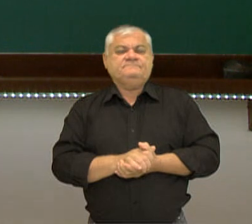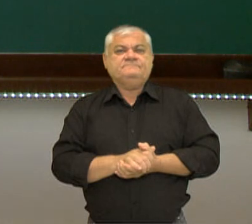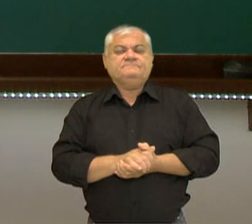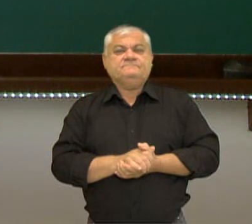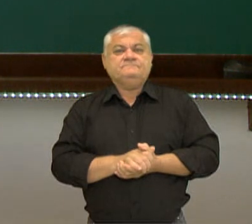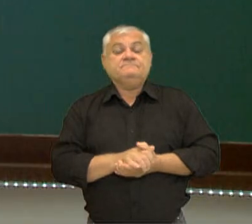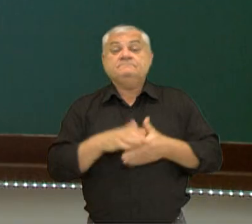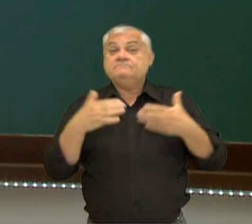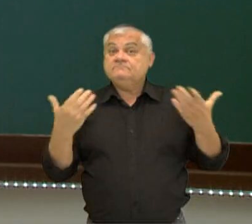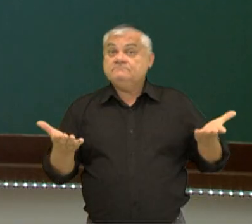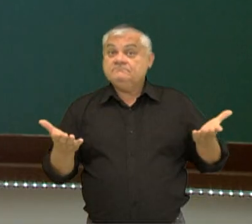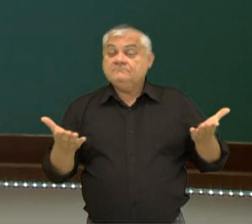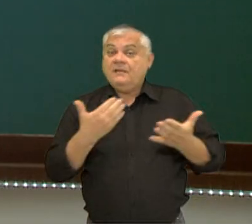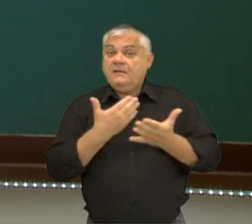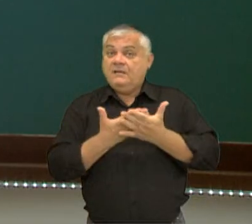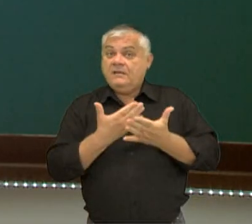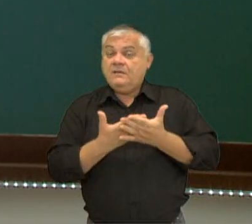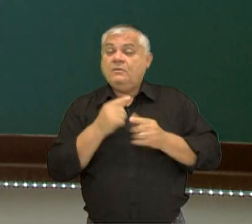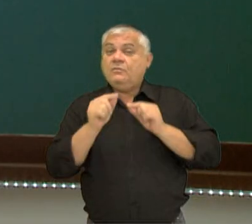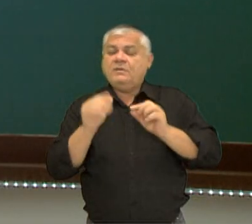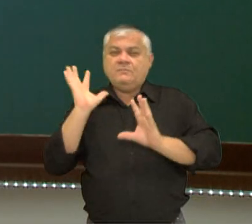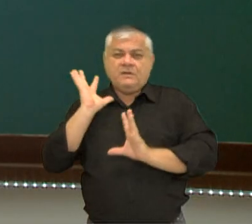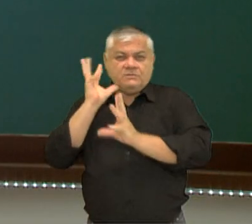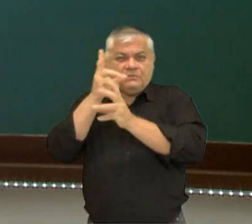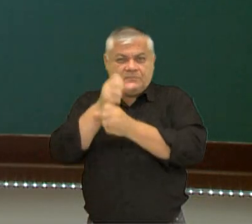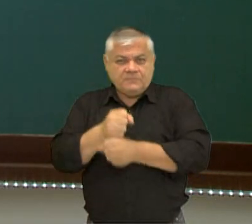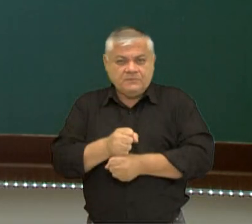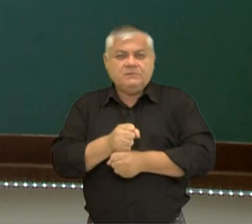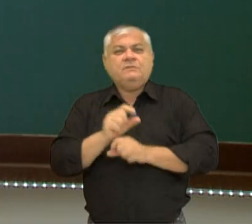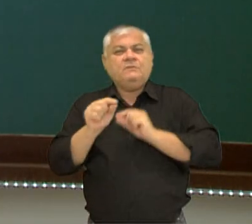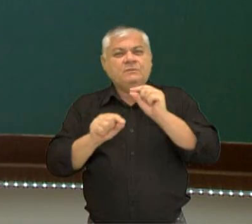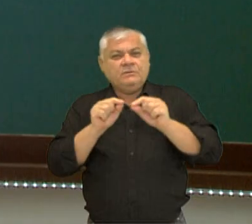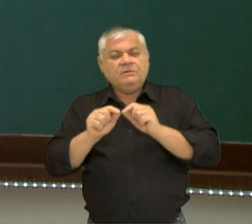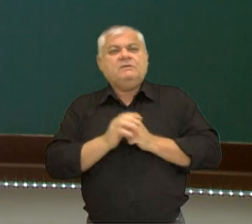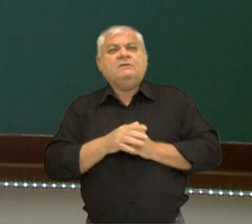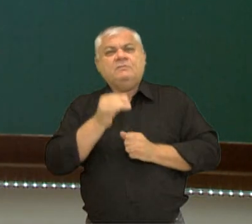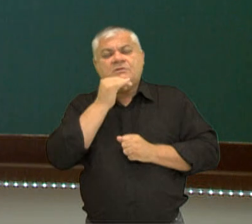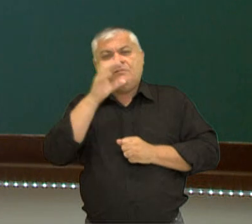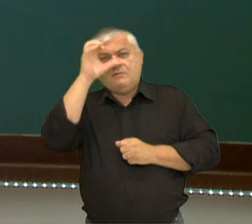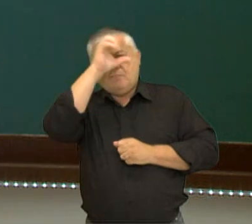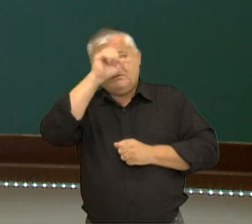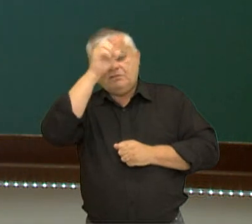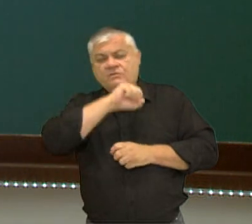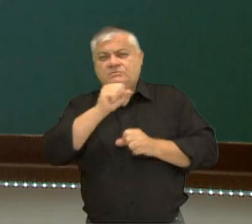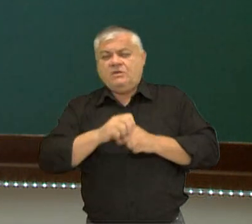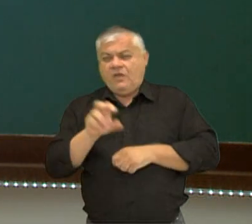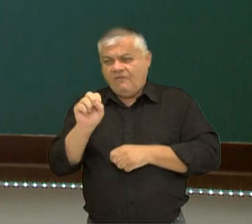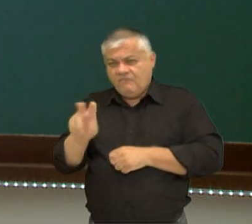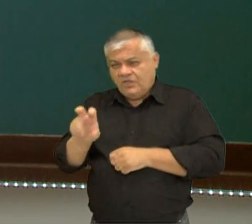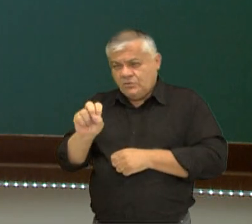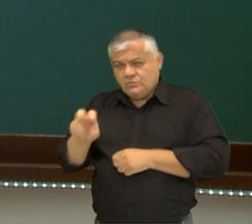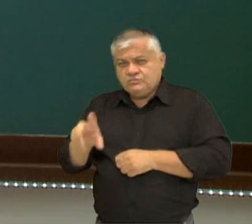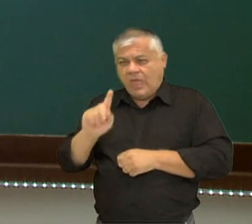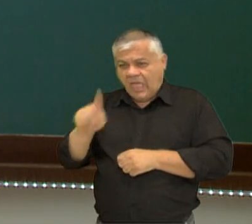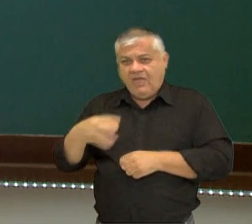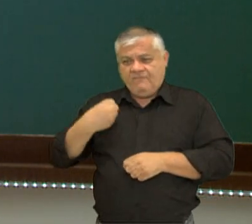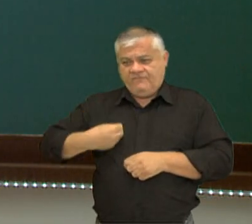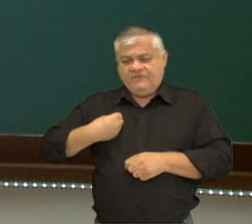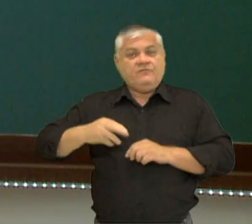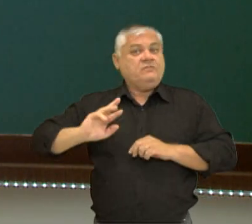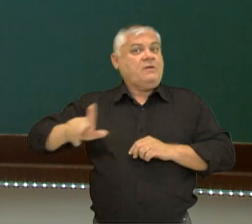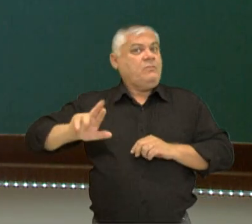E chegamos ao fim dessa aula, vamos fazer a nossa retomada. Então, nós vimos que os vírus não são seres